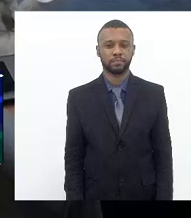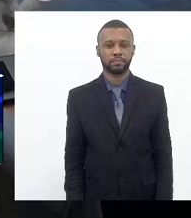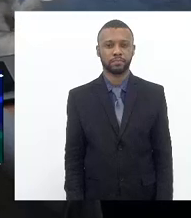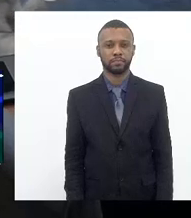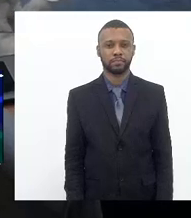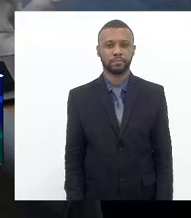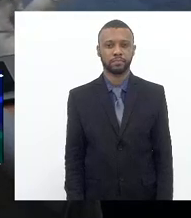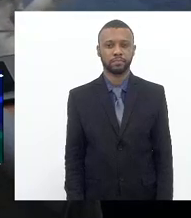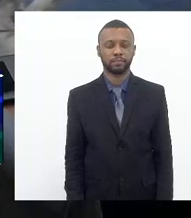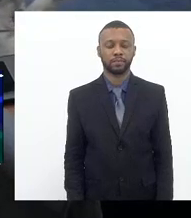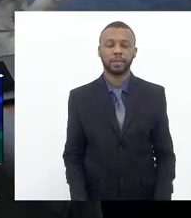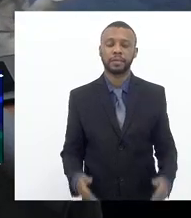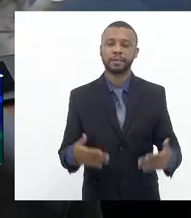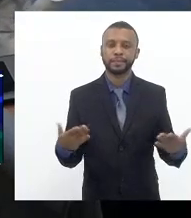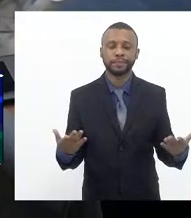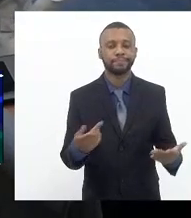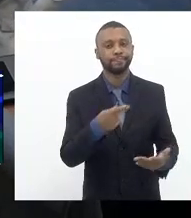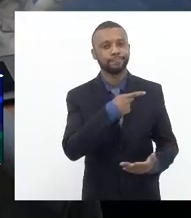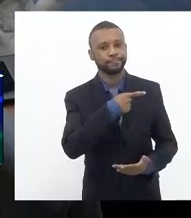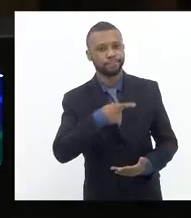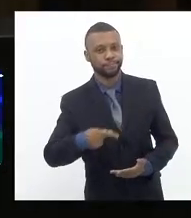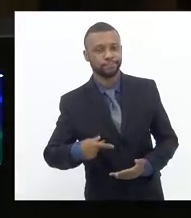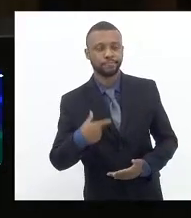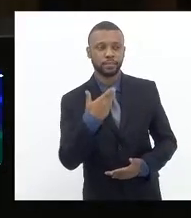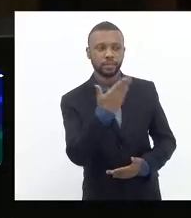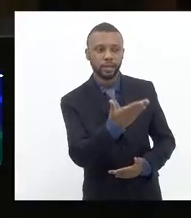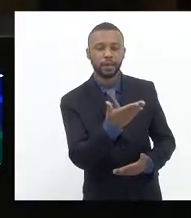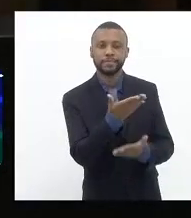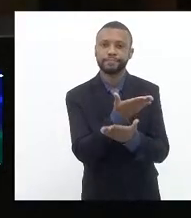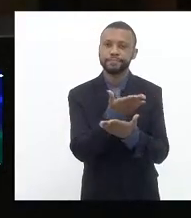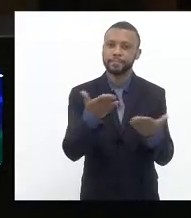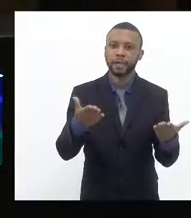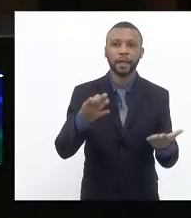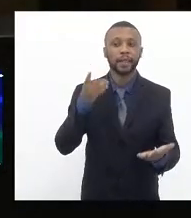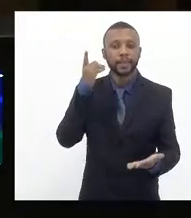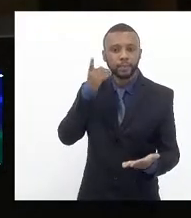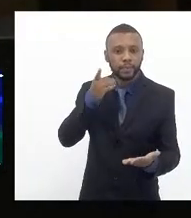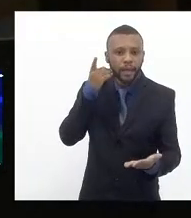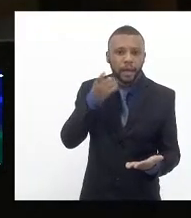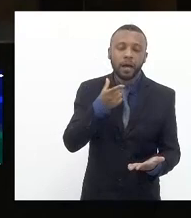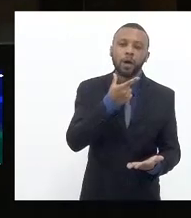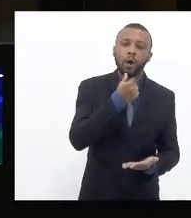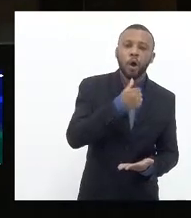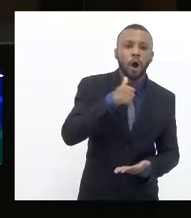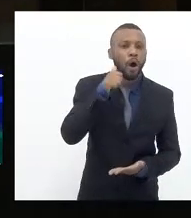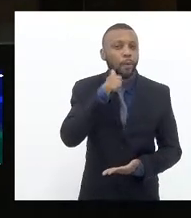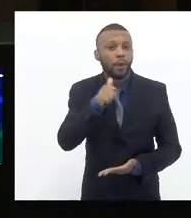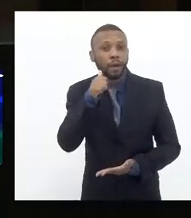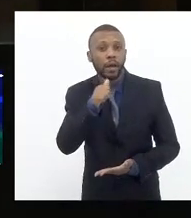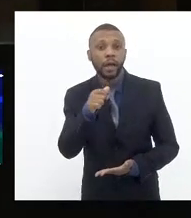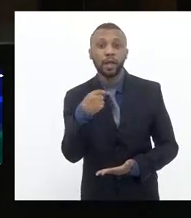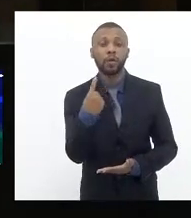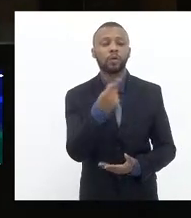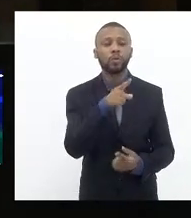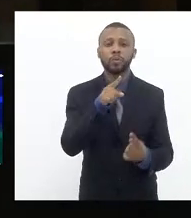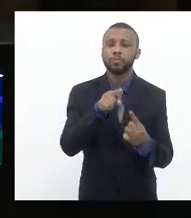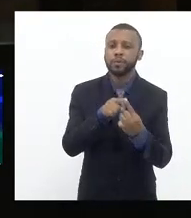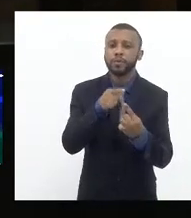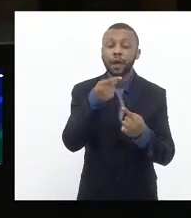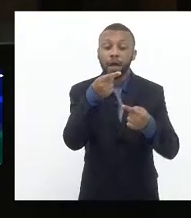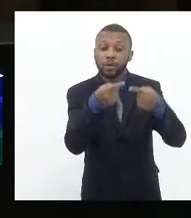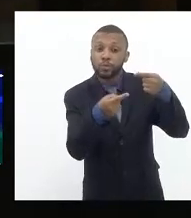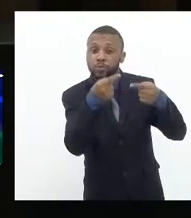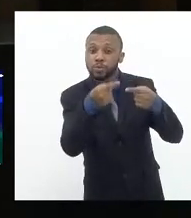Senhor presidente, senhoras deputadas, senhores deputados, a gente está aqui discutindo um projeto de lei que institui o Programa